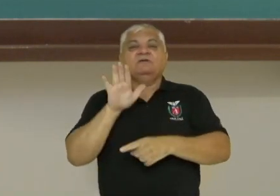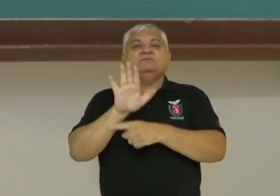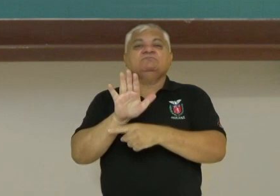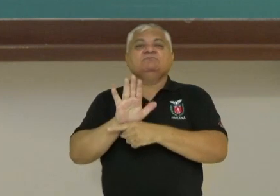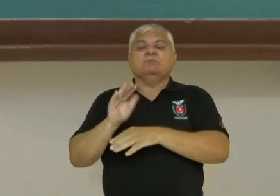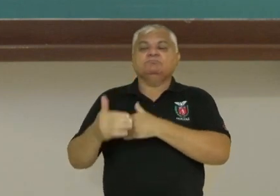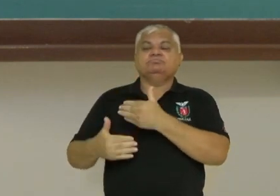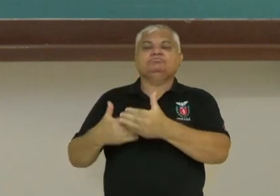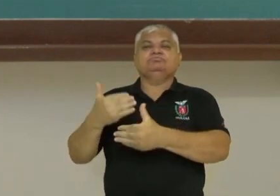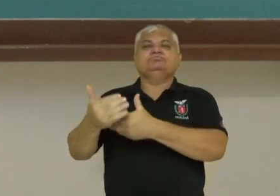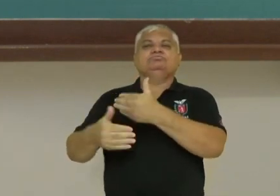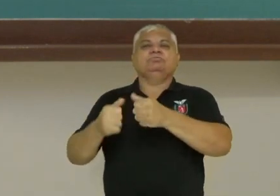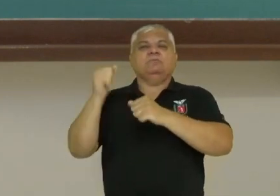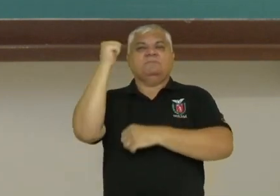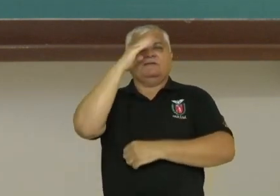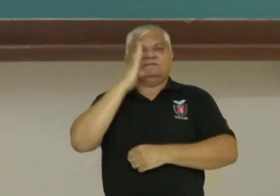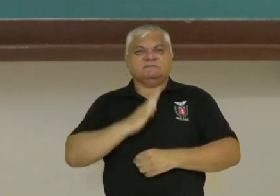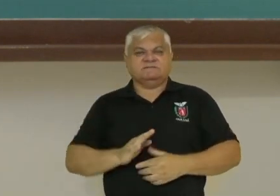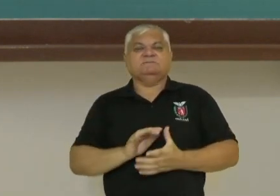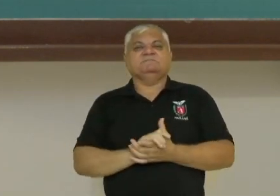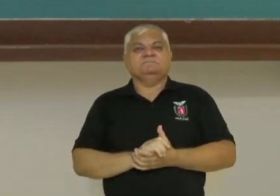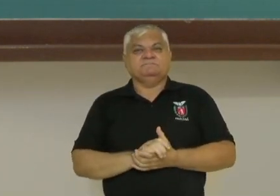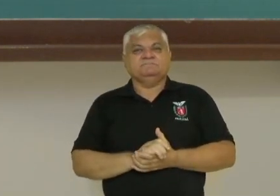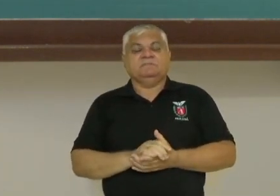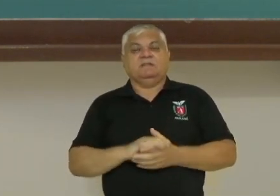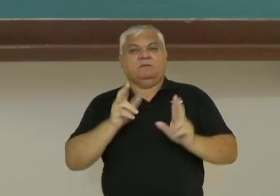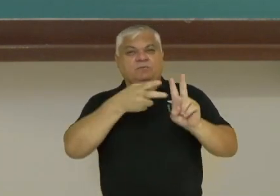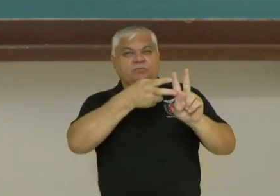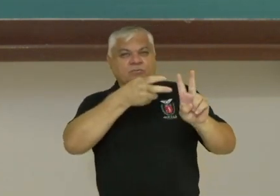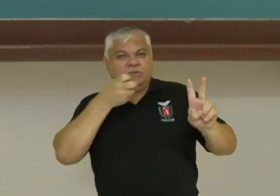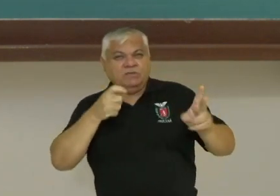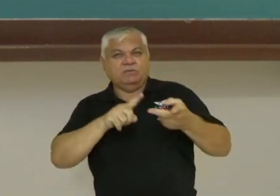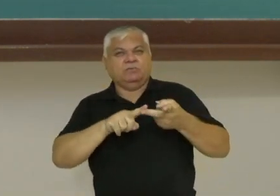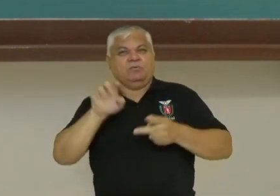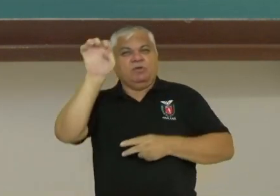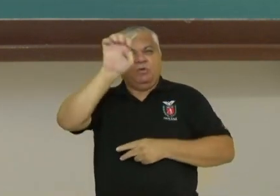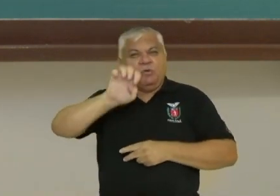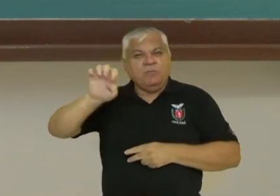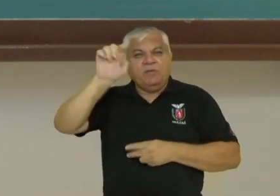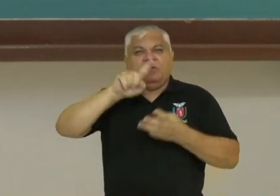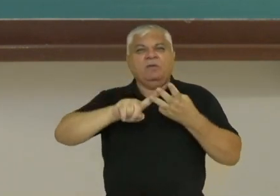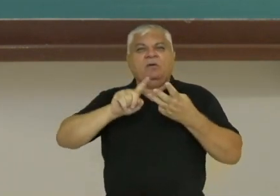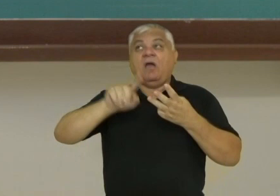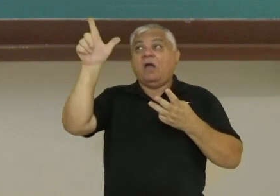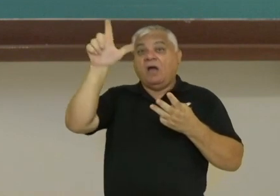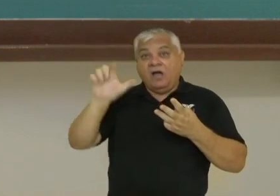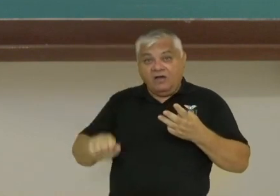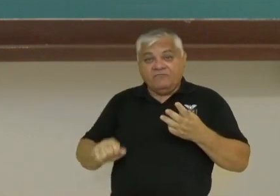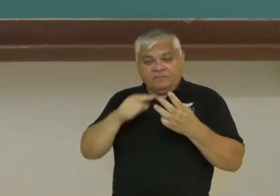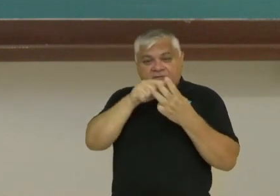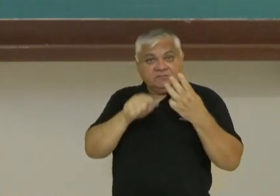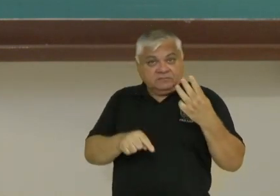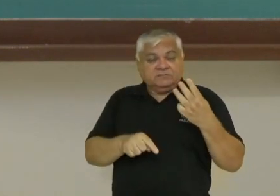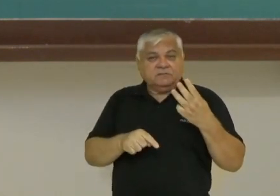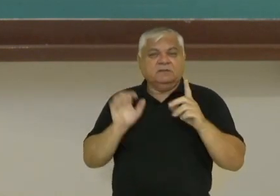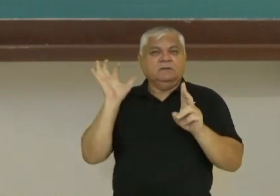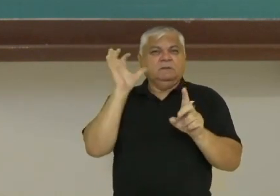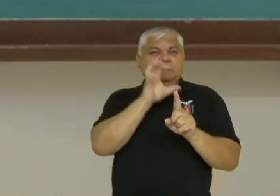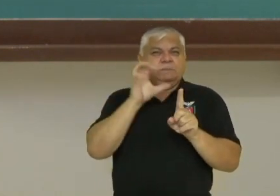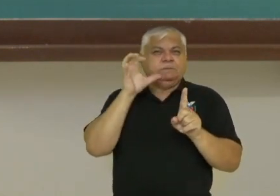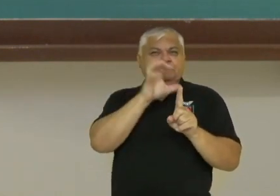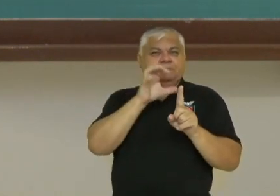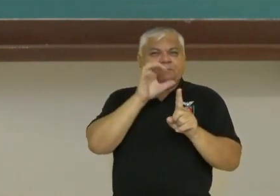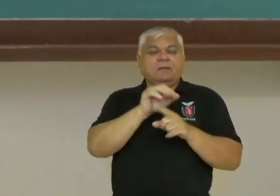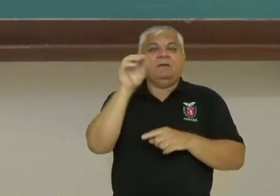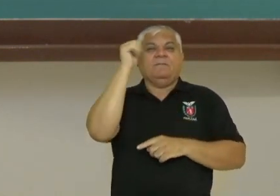formação dos povos brasileiros, então os indígenas, os europeus, os africanos, hoje em dia nós sofremos